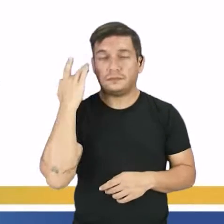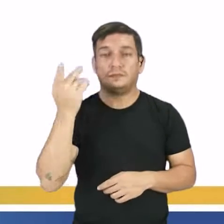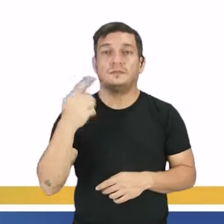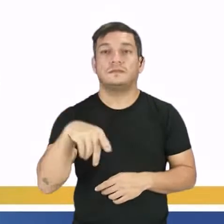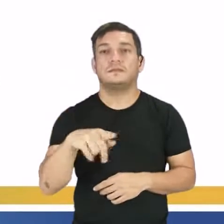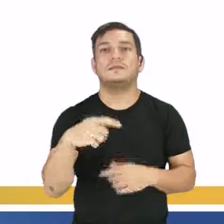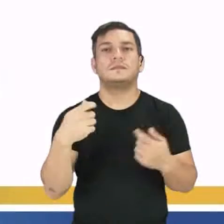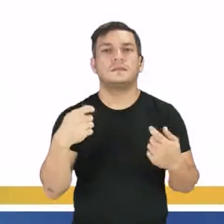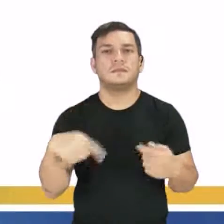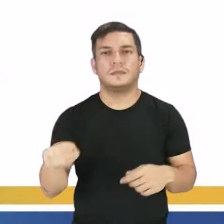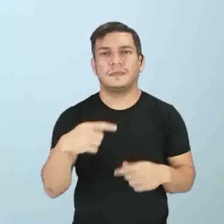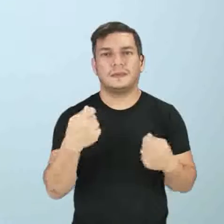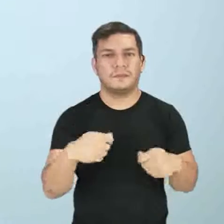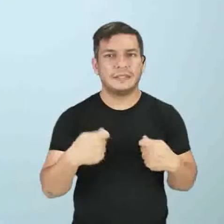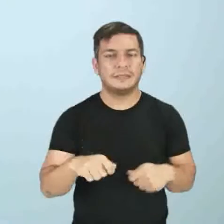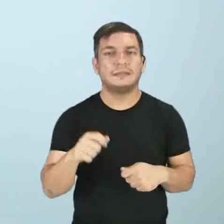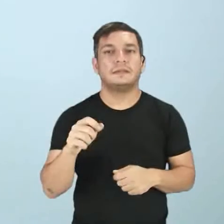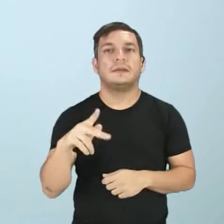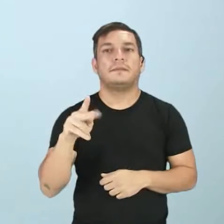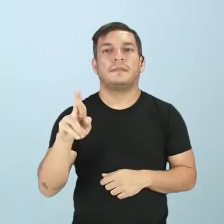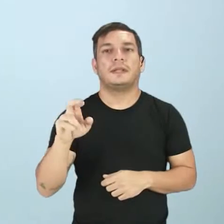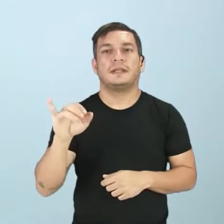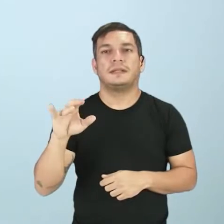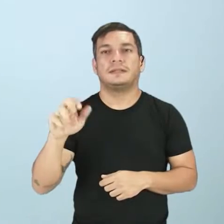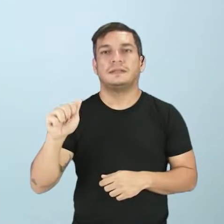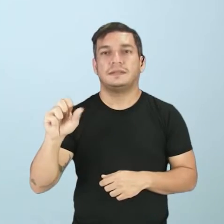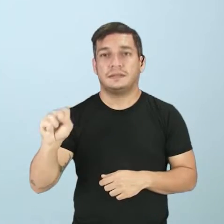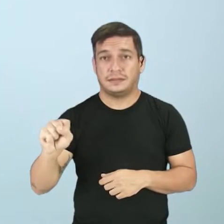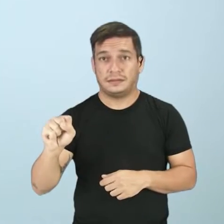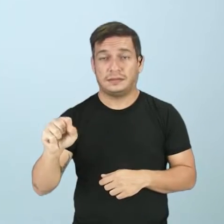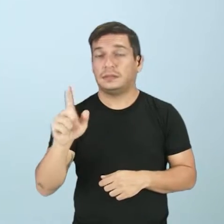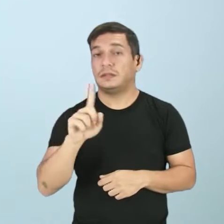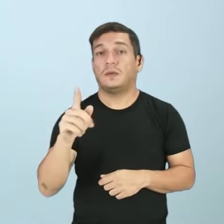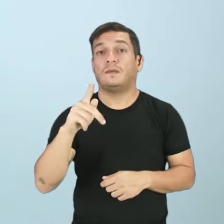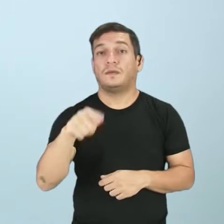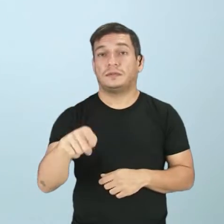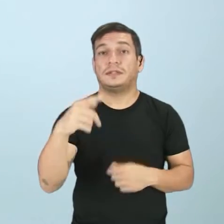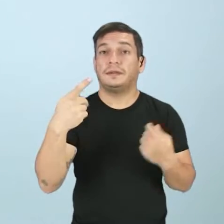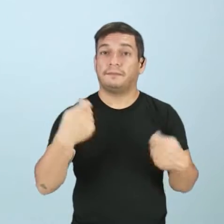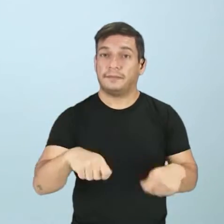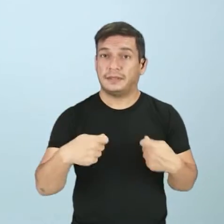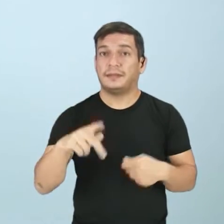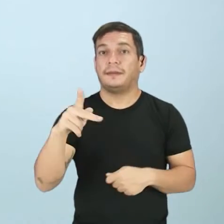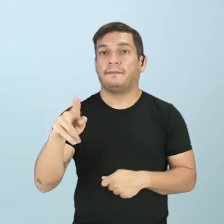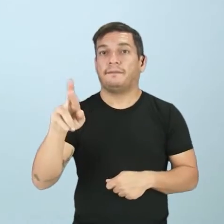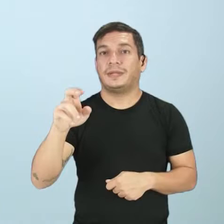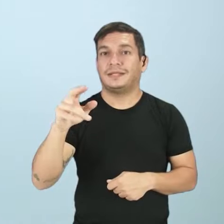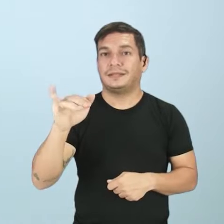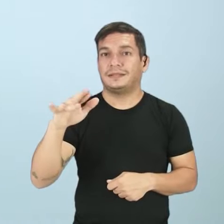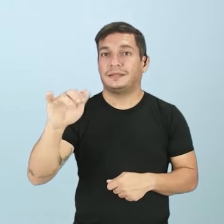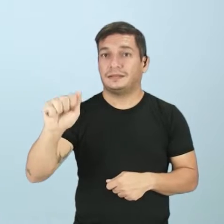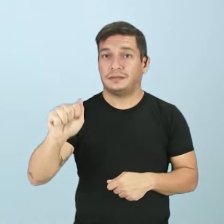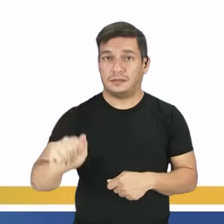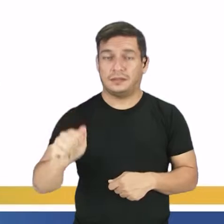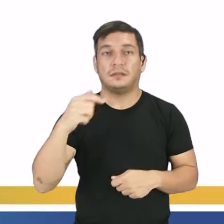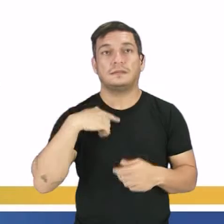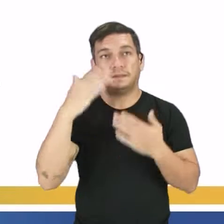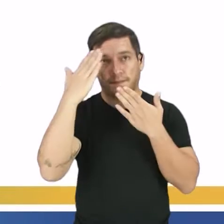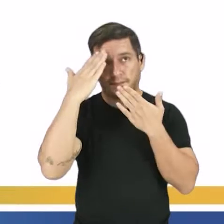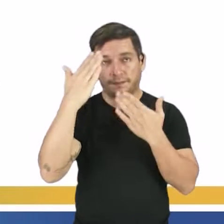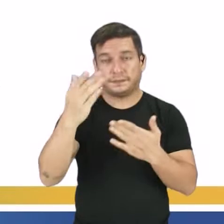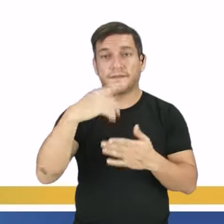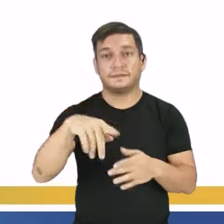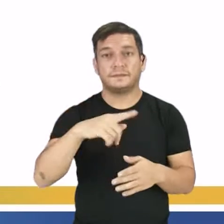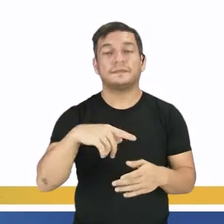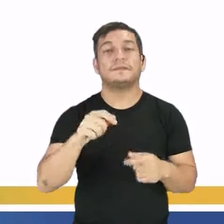você precisas, né? Não, é você precisa, tá? Agradeço que Vossa Senhoria analise o